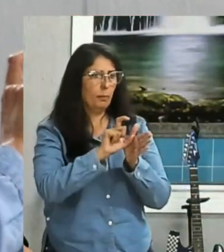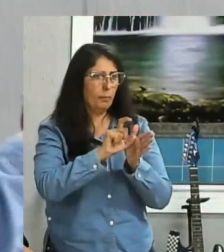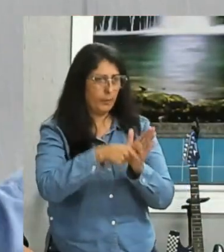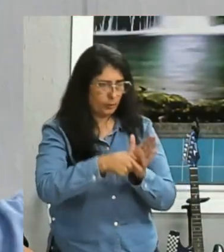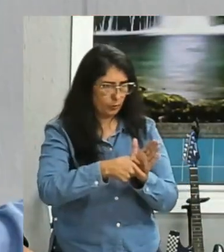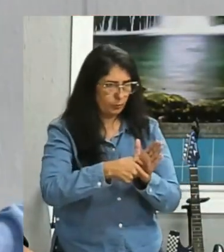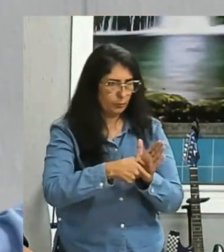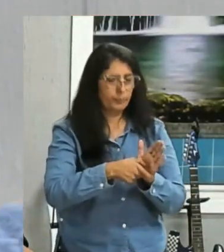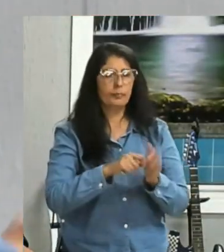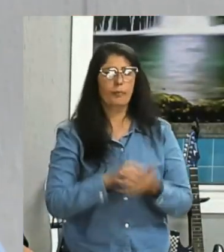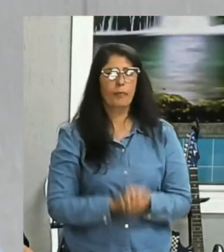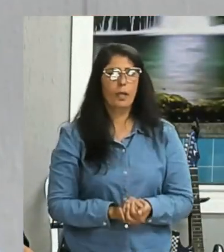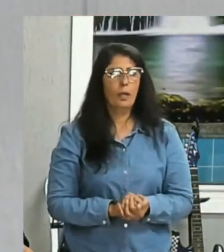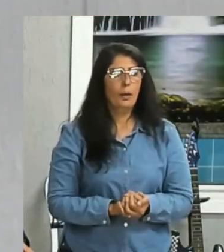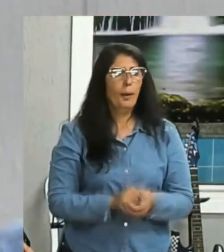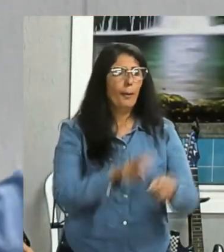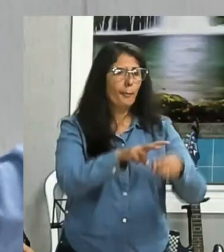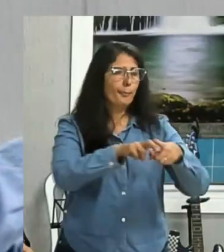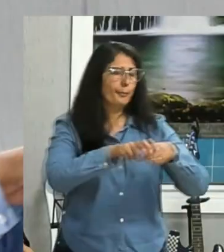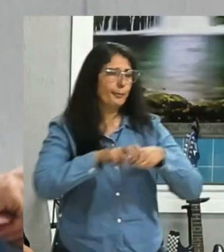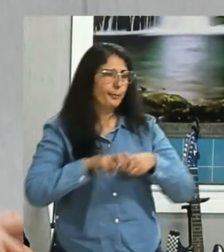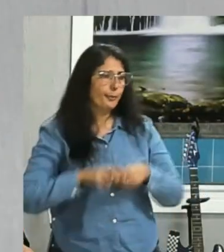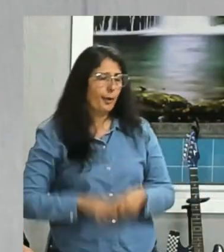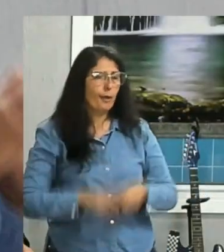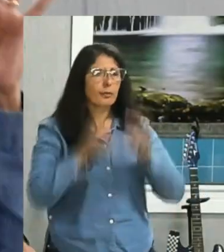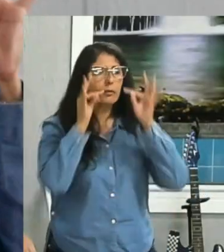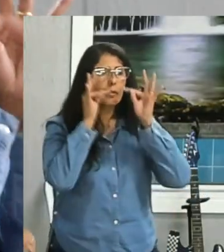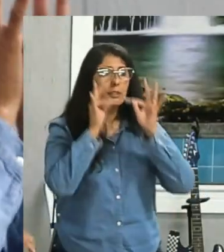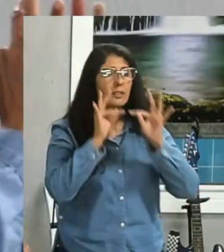Deus e do testemunho de Jesus.